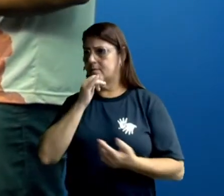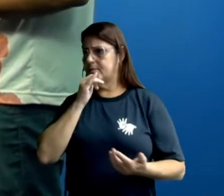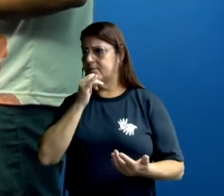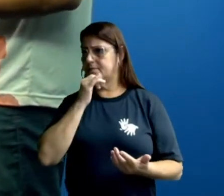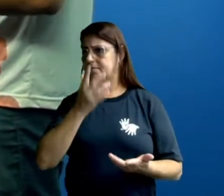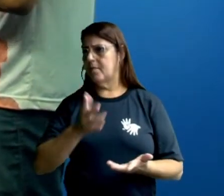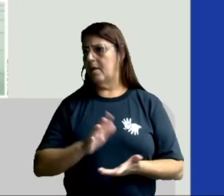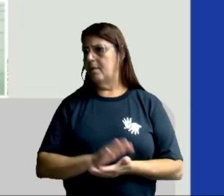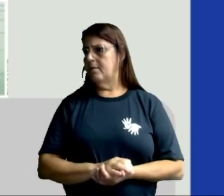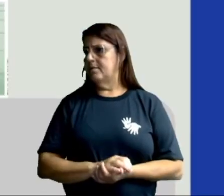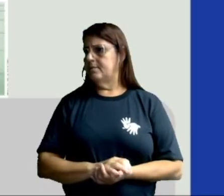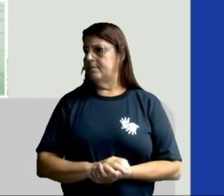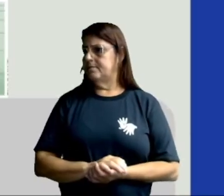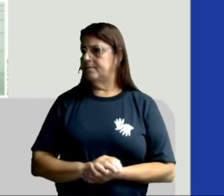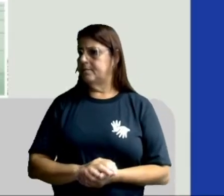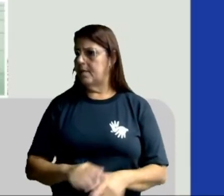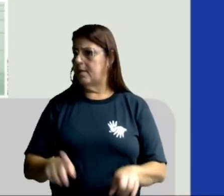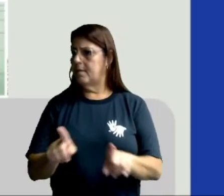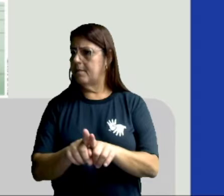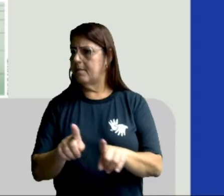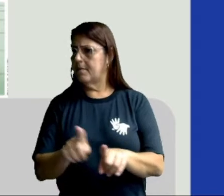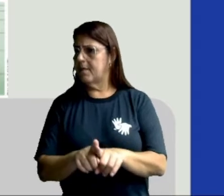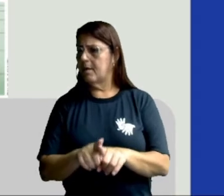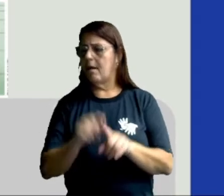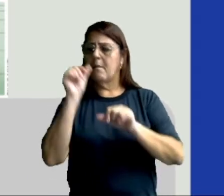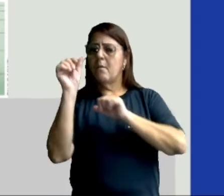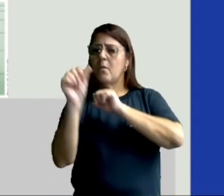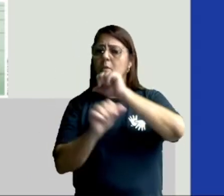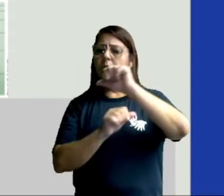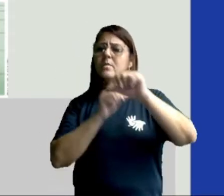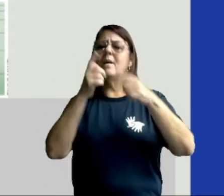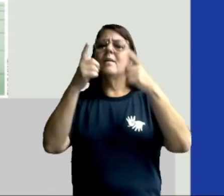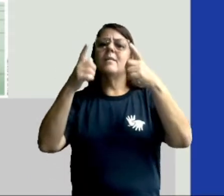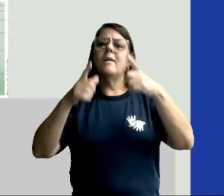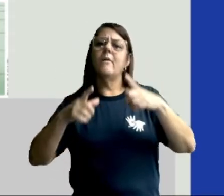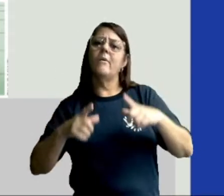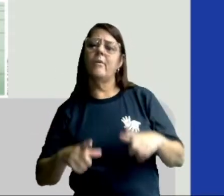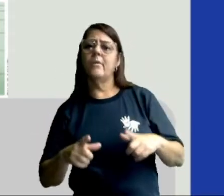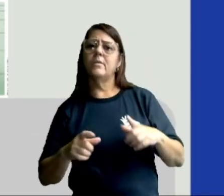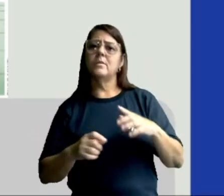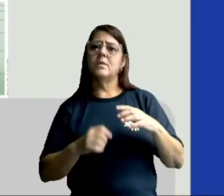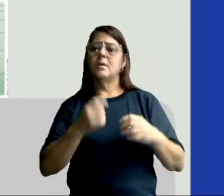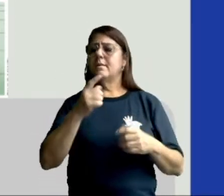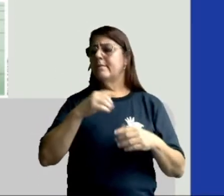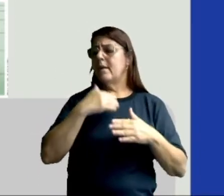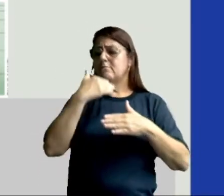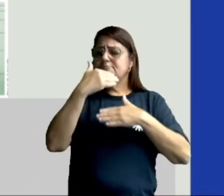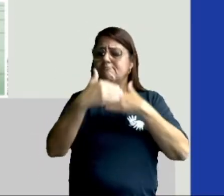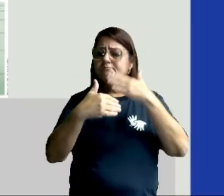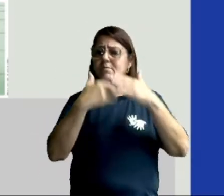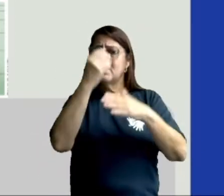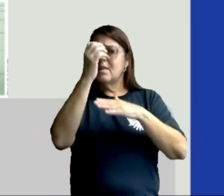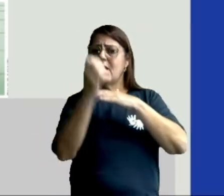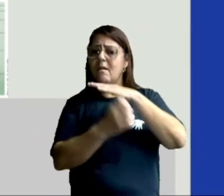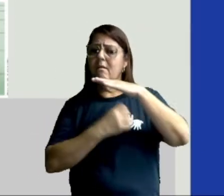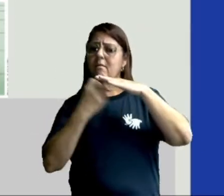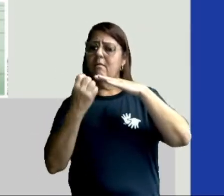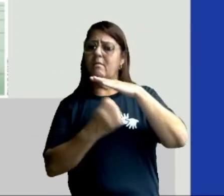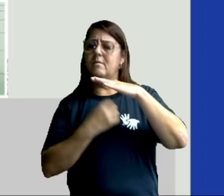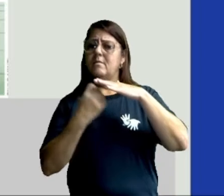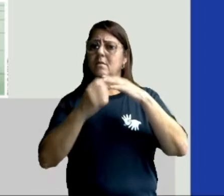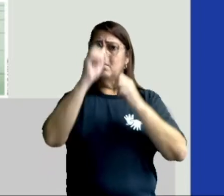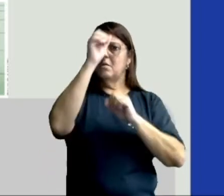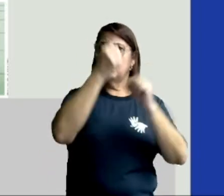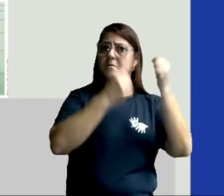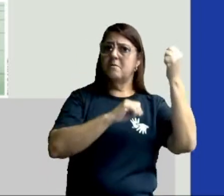vocês. E esses materiais são modificados onde? São modificados através de um processo industrial, né? Ou seja,